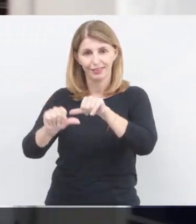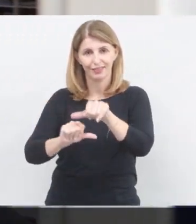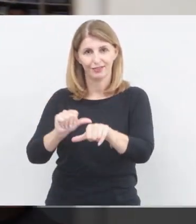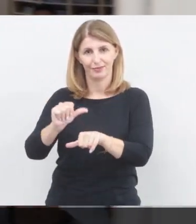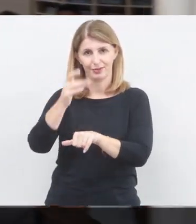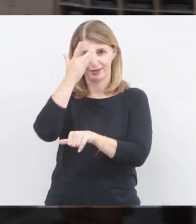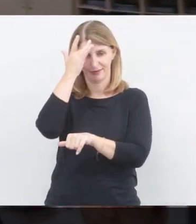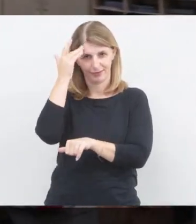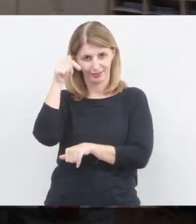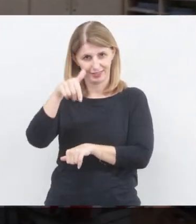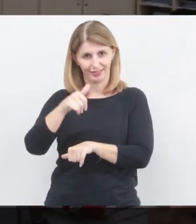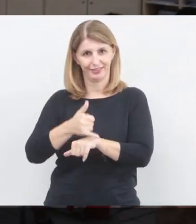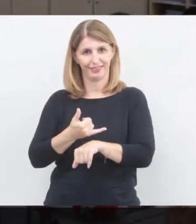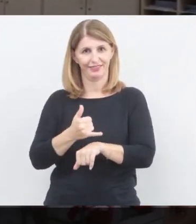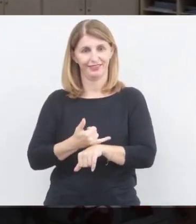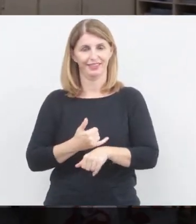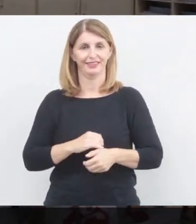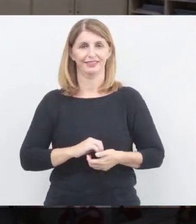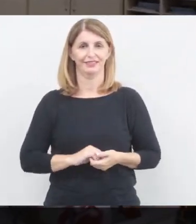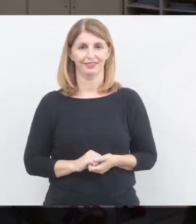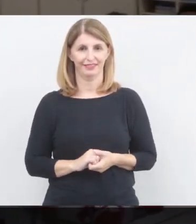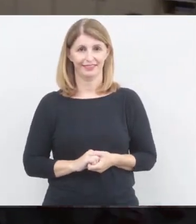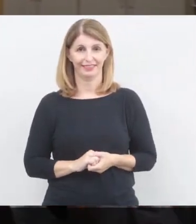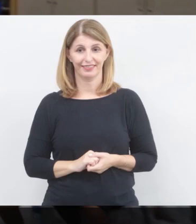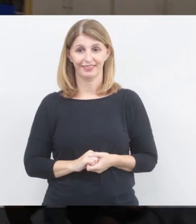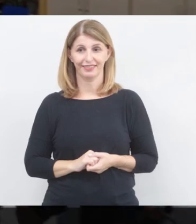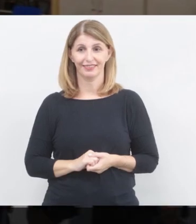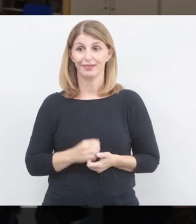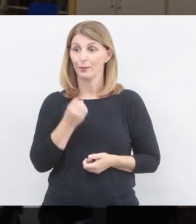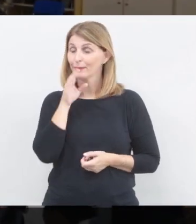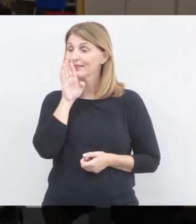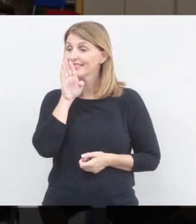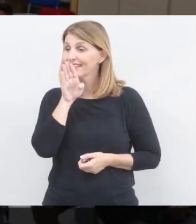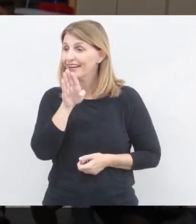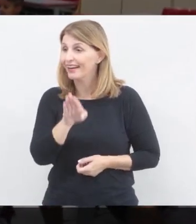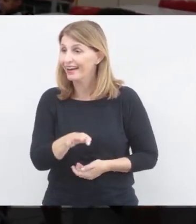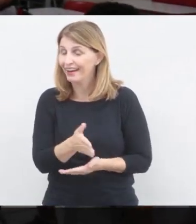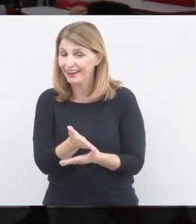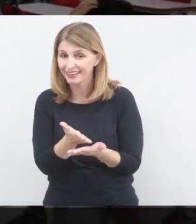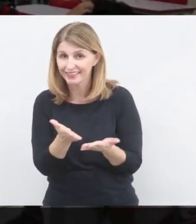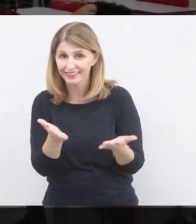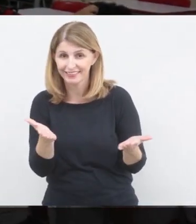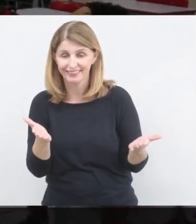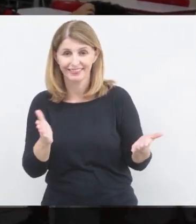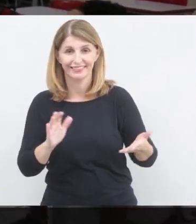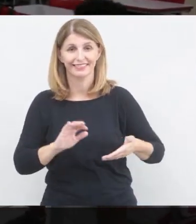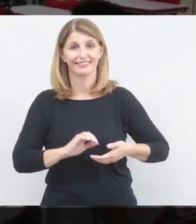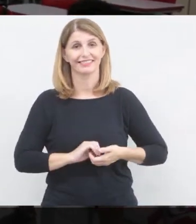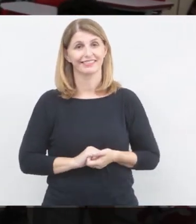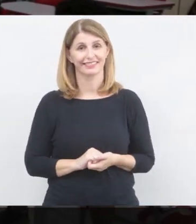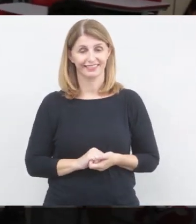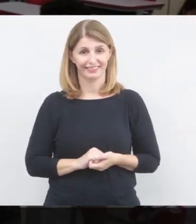a moldar quem vive a nossa cidade. Mais que melhores!